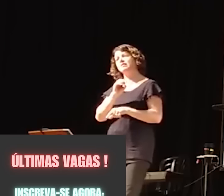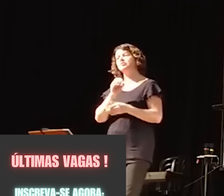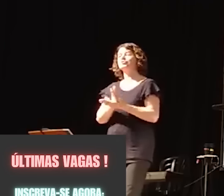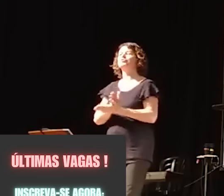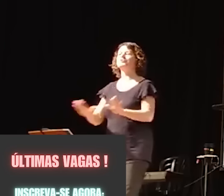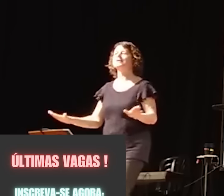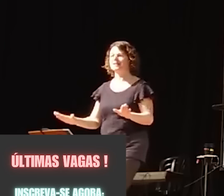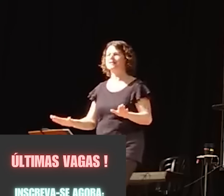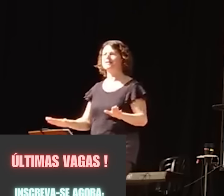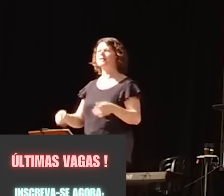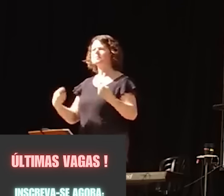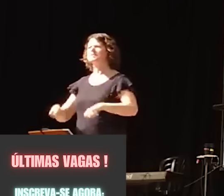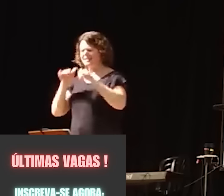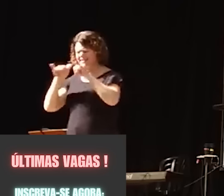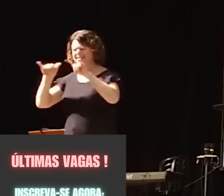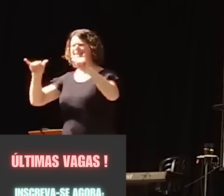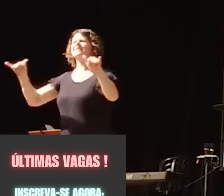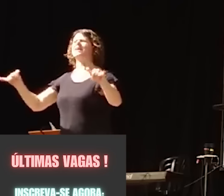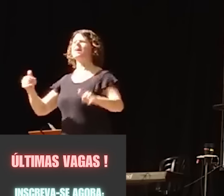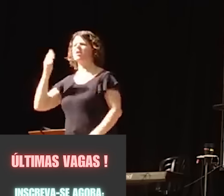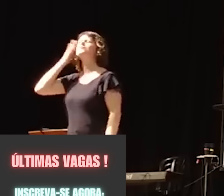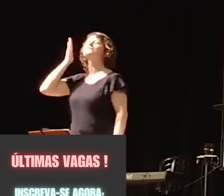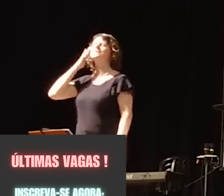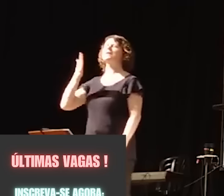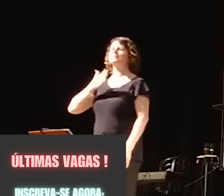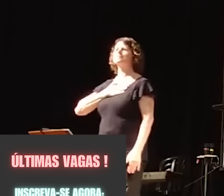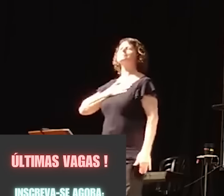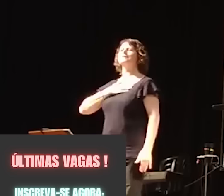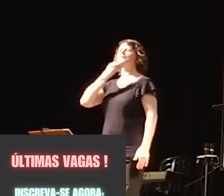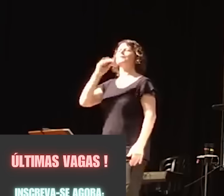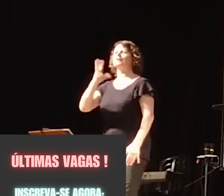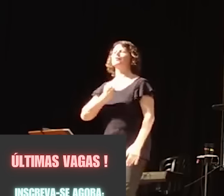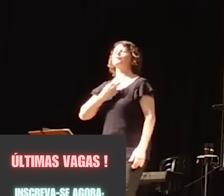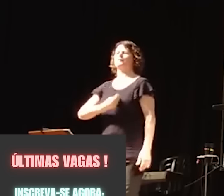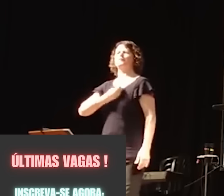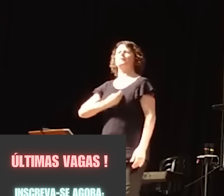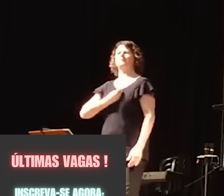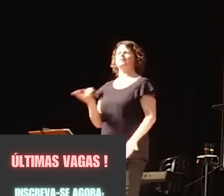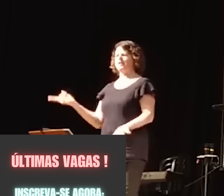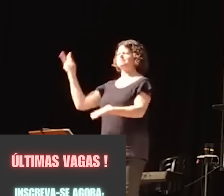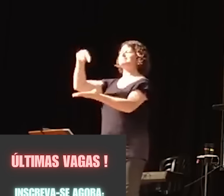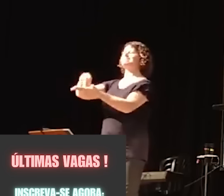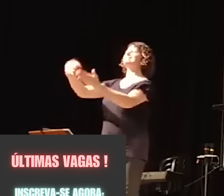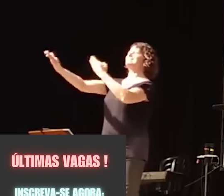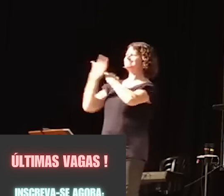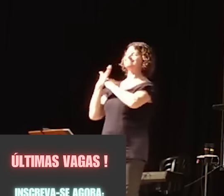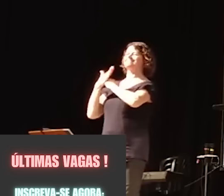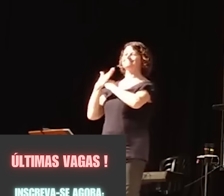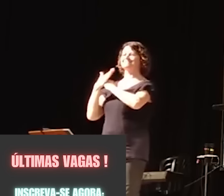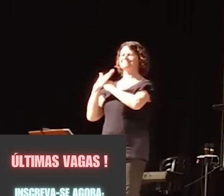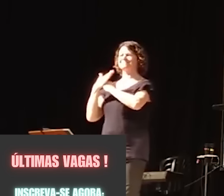e que por fim se levantará da terra pode passar Mateus pode